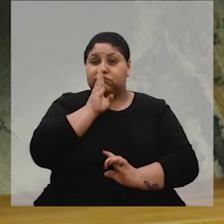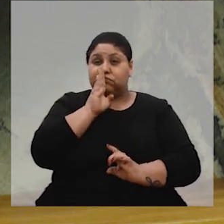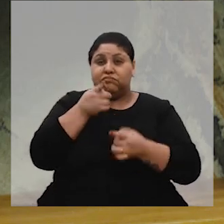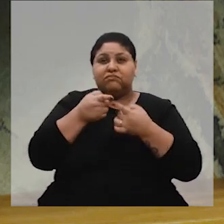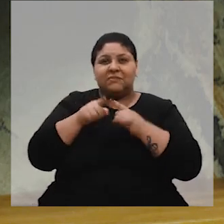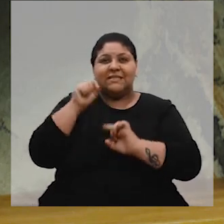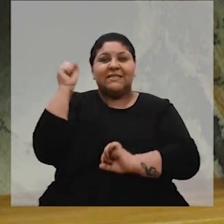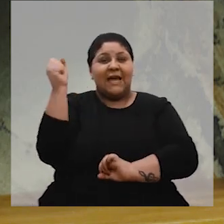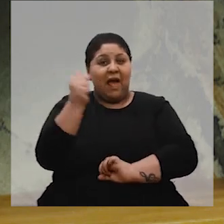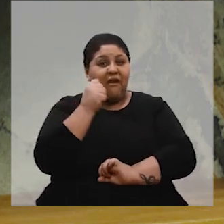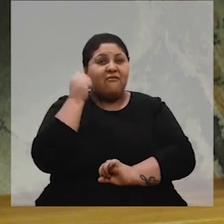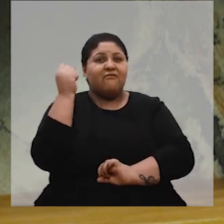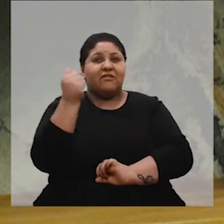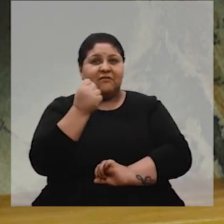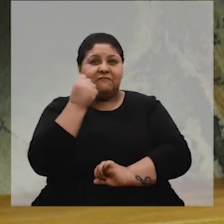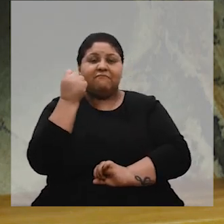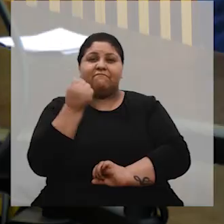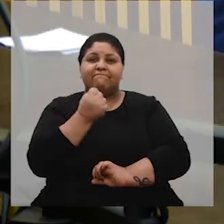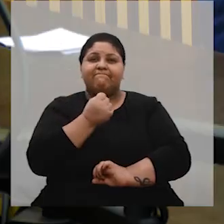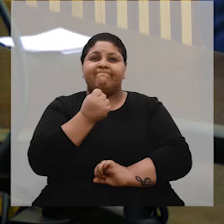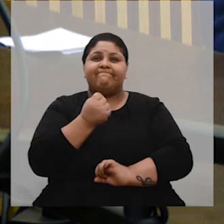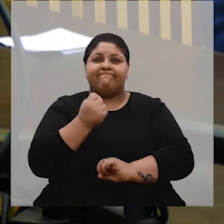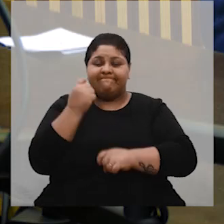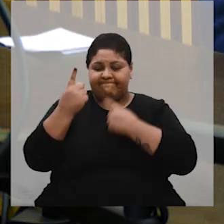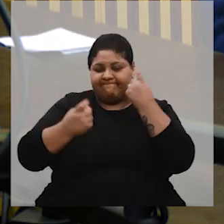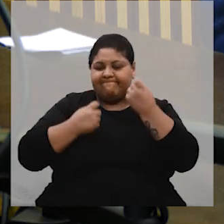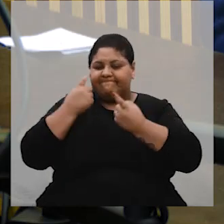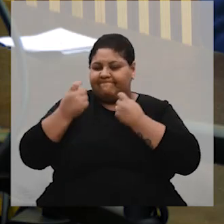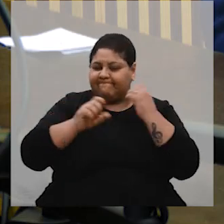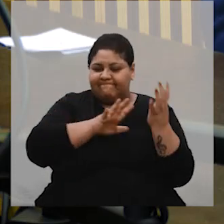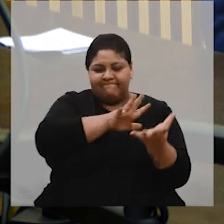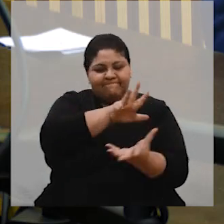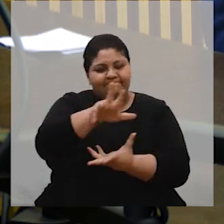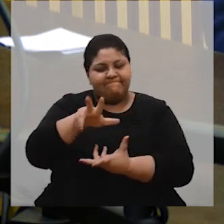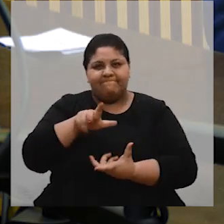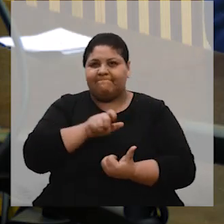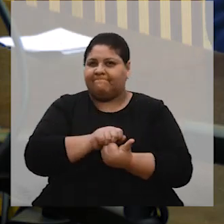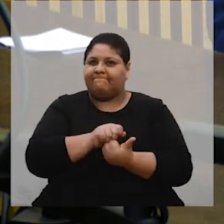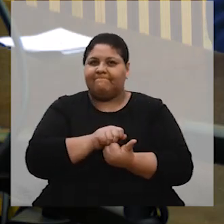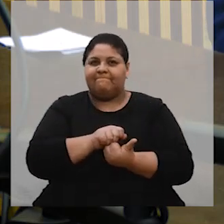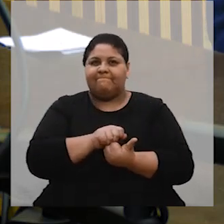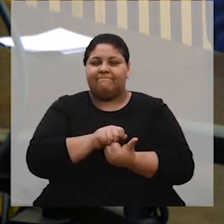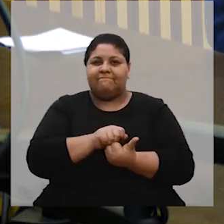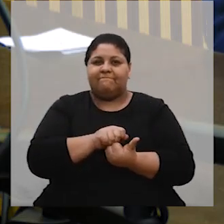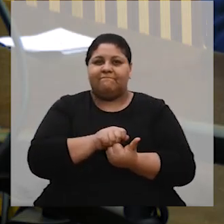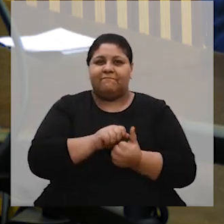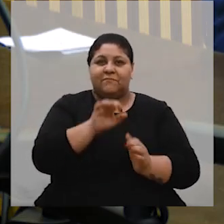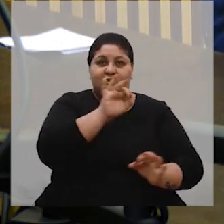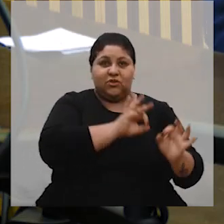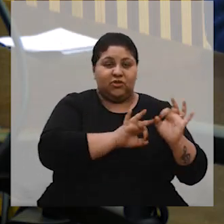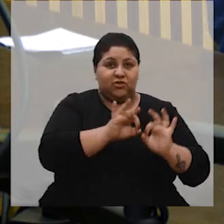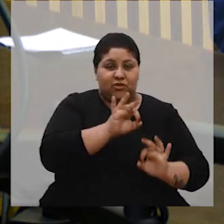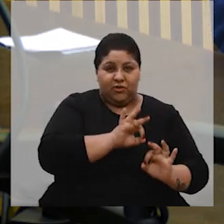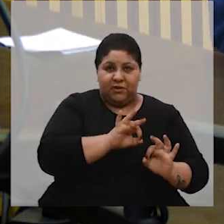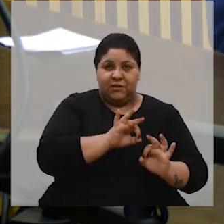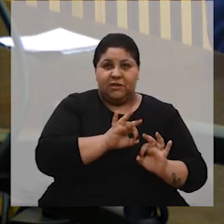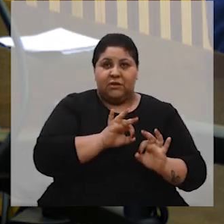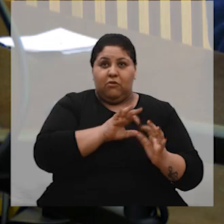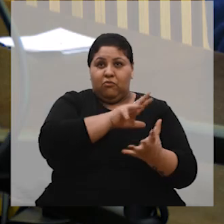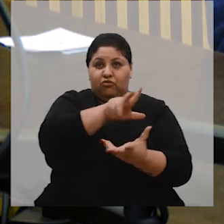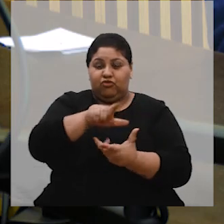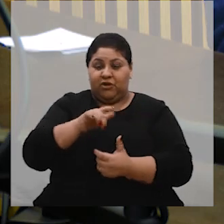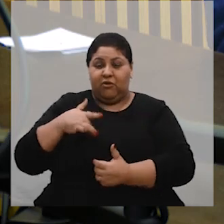silenciosa, mas ela é gravíssima. E isso é uma preocupação mundial, né? Tanto que a Organização Mundial de Saúde tem